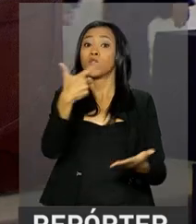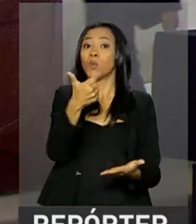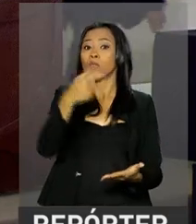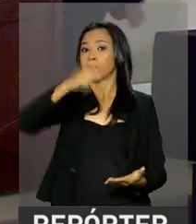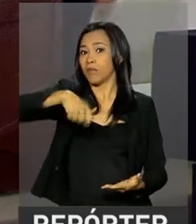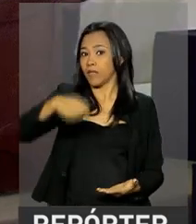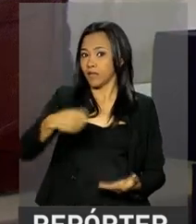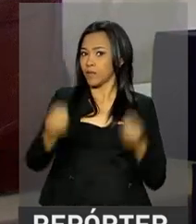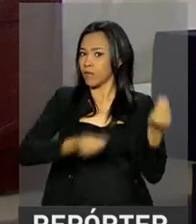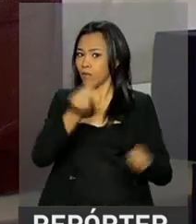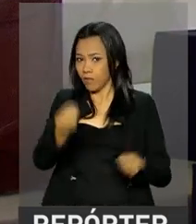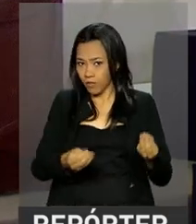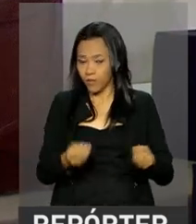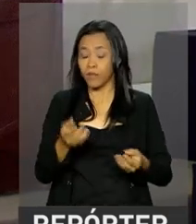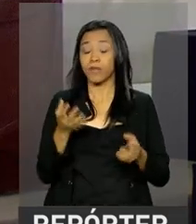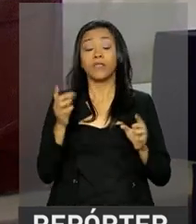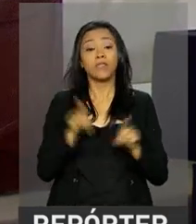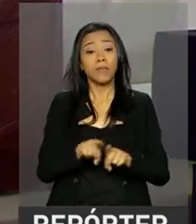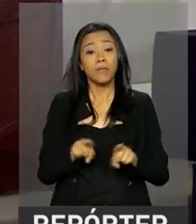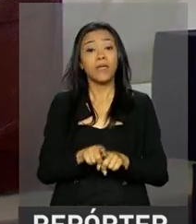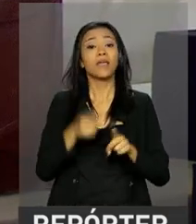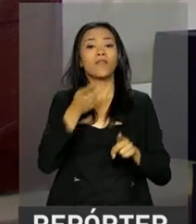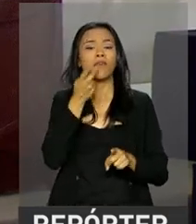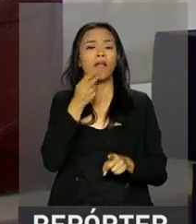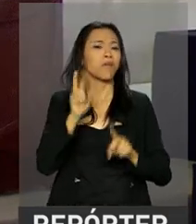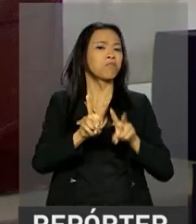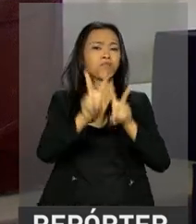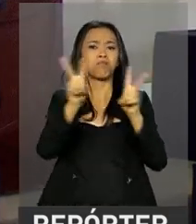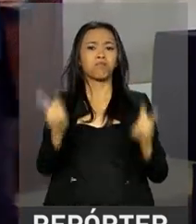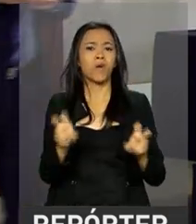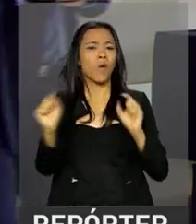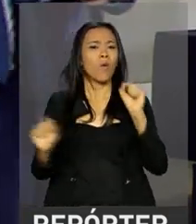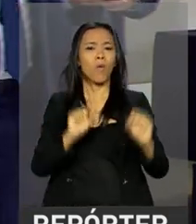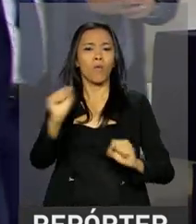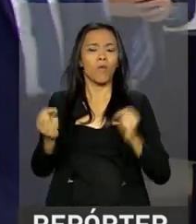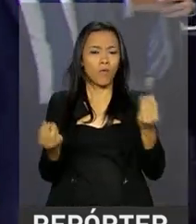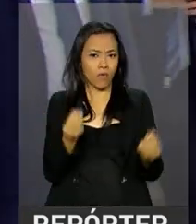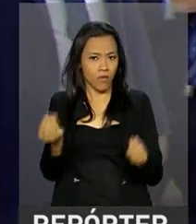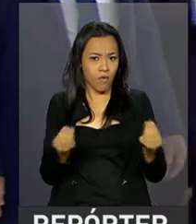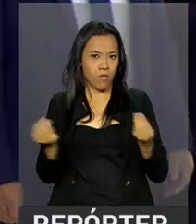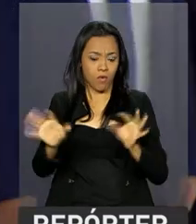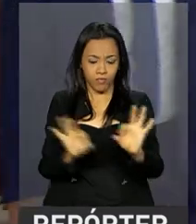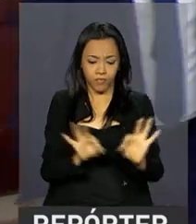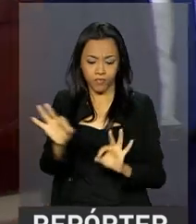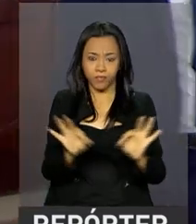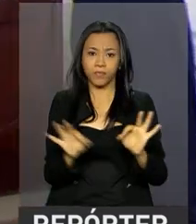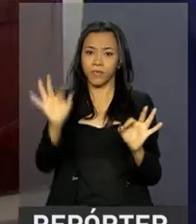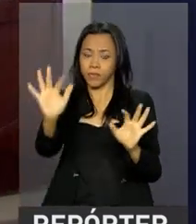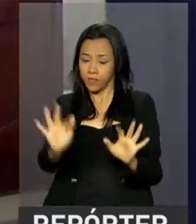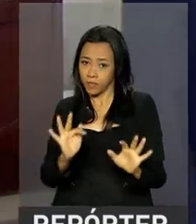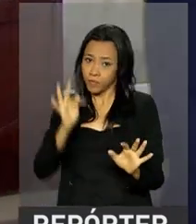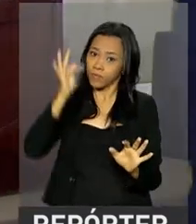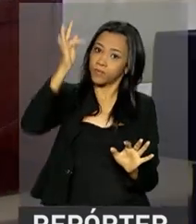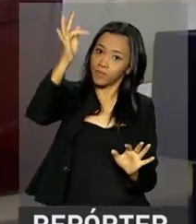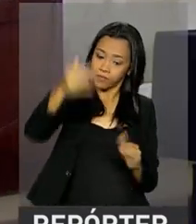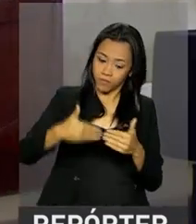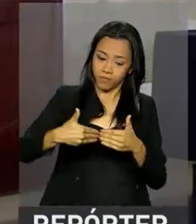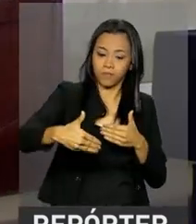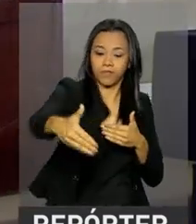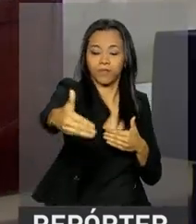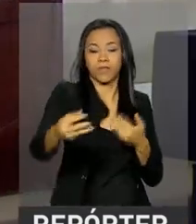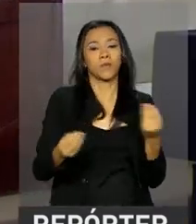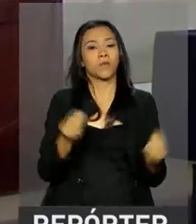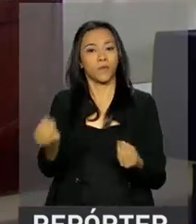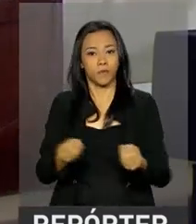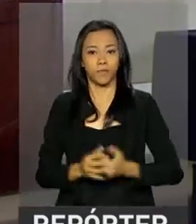meses. A expectativa também é que eles possam falar sobre as perspectivas e projetar aí ações daqui para